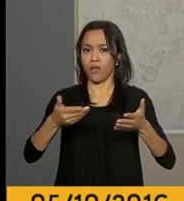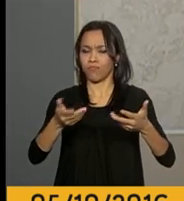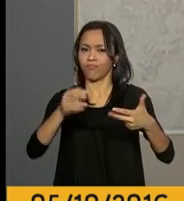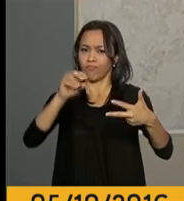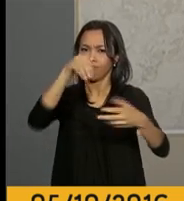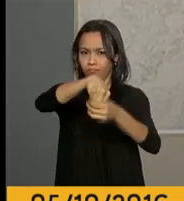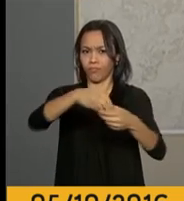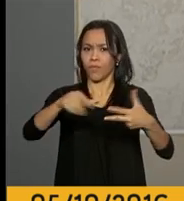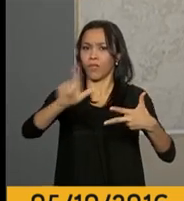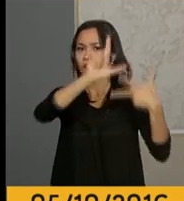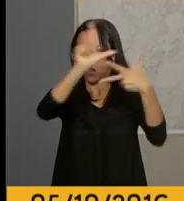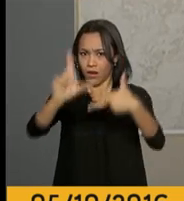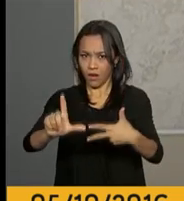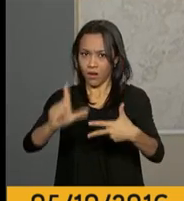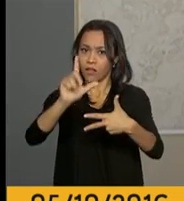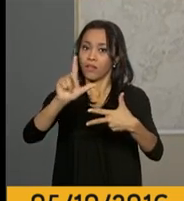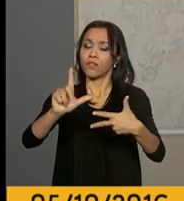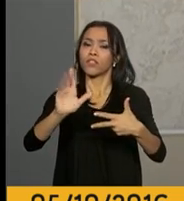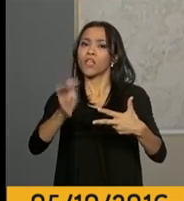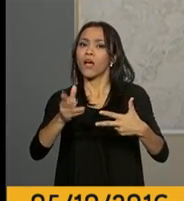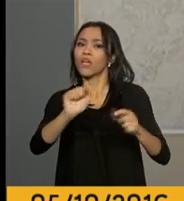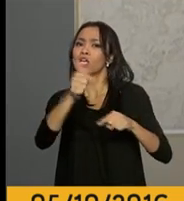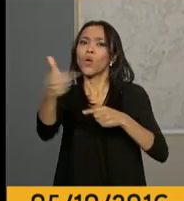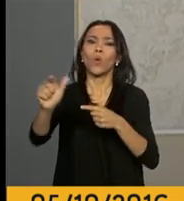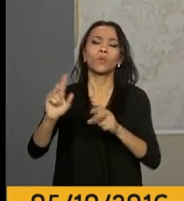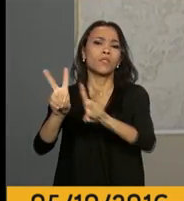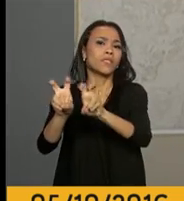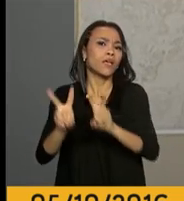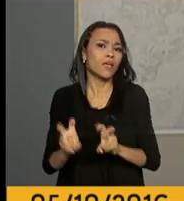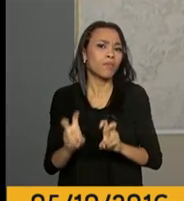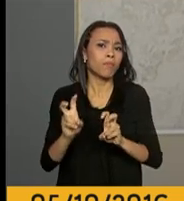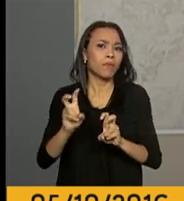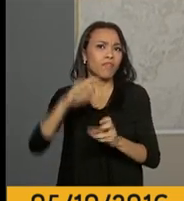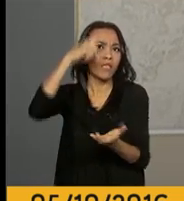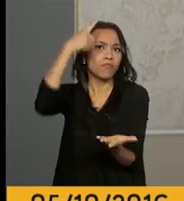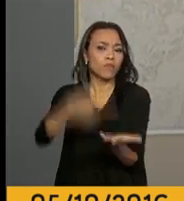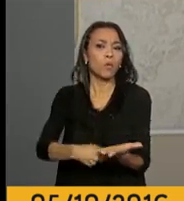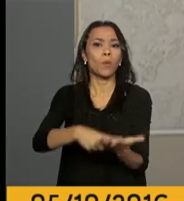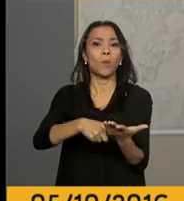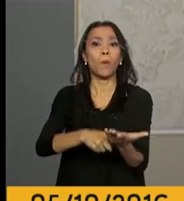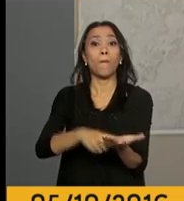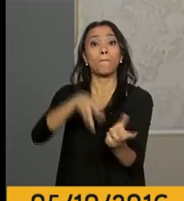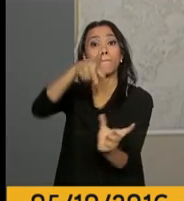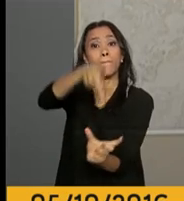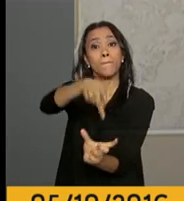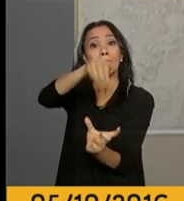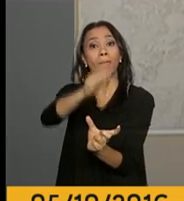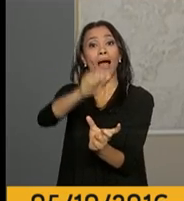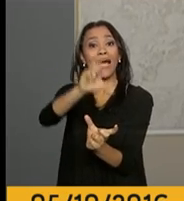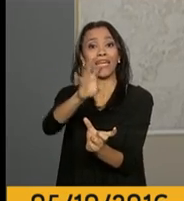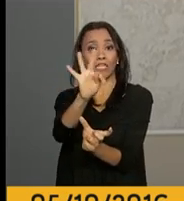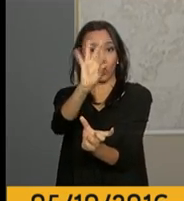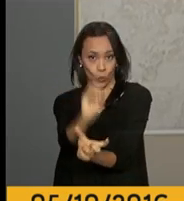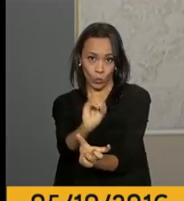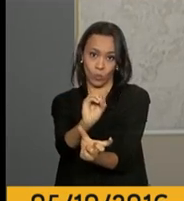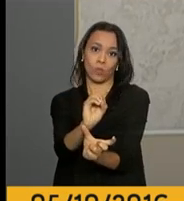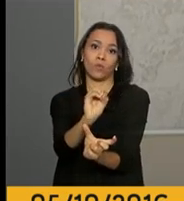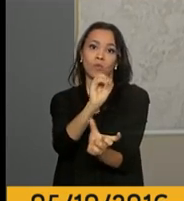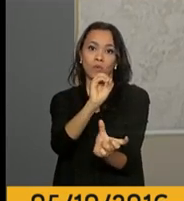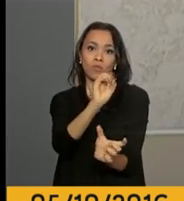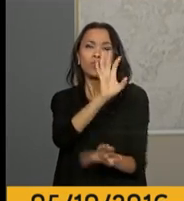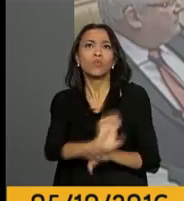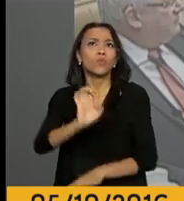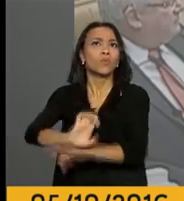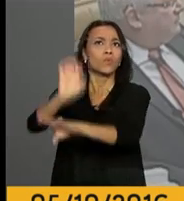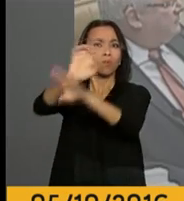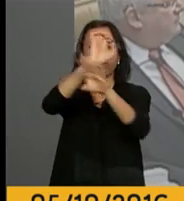poderíamos propor eh para fazer um pacto eh da Federação um pacto federativo ao ao mesmo tempo que um pacto Republicano que Aliás